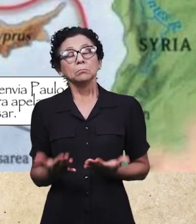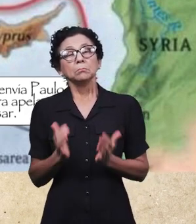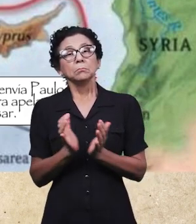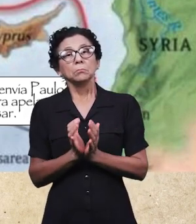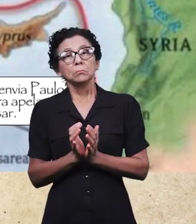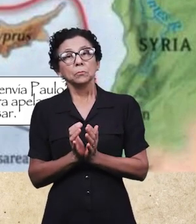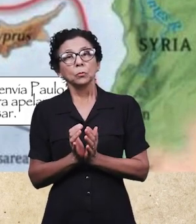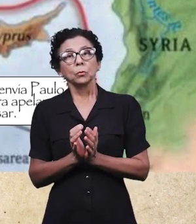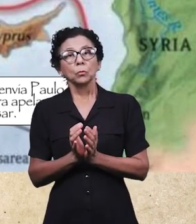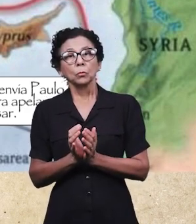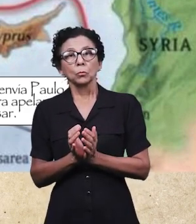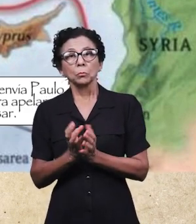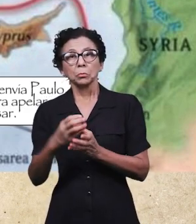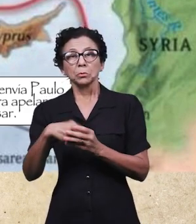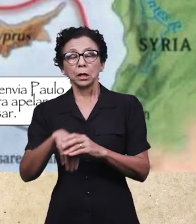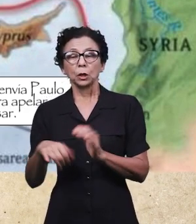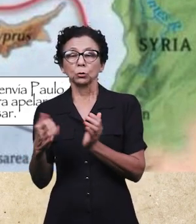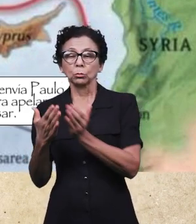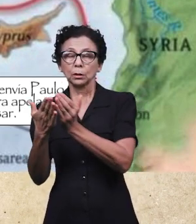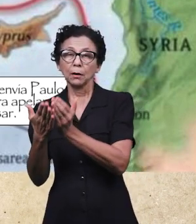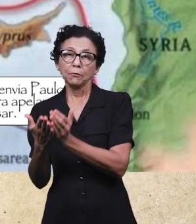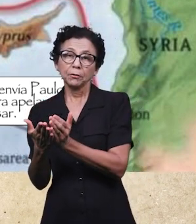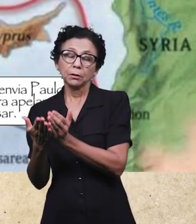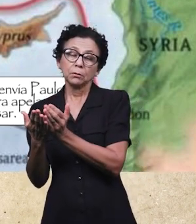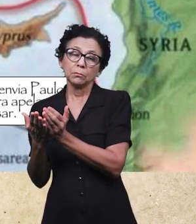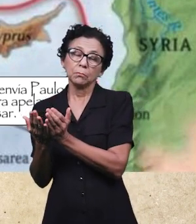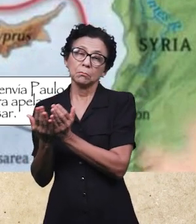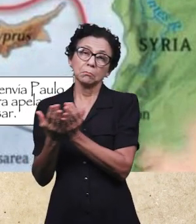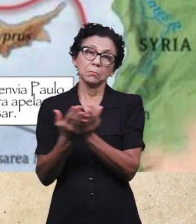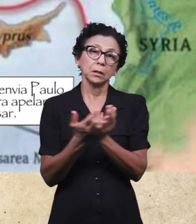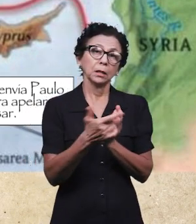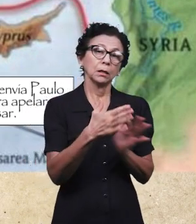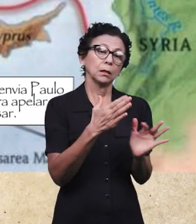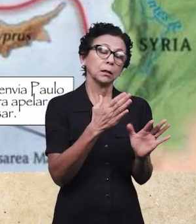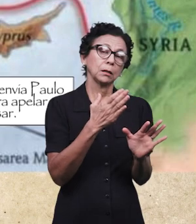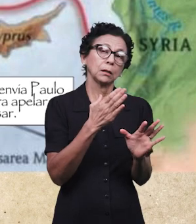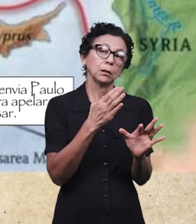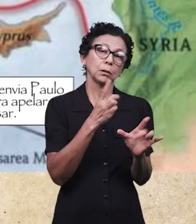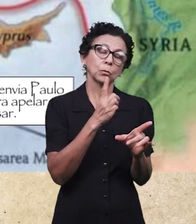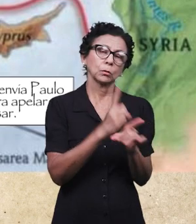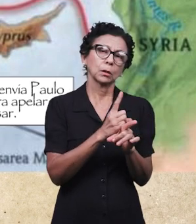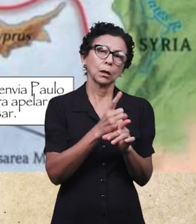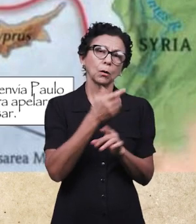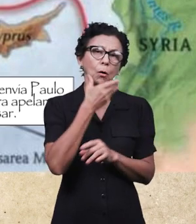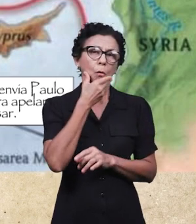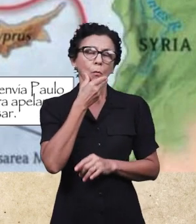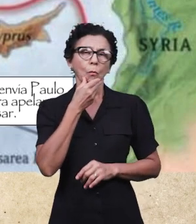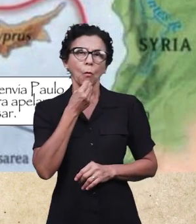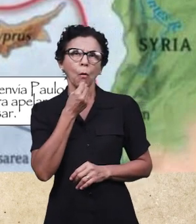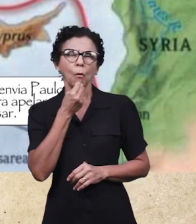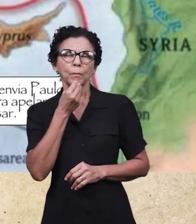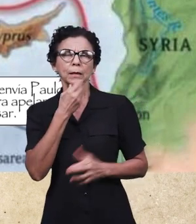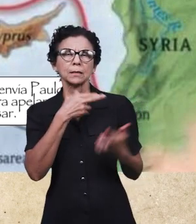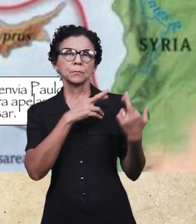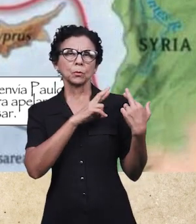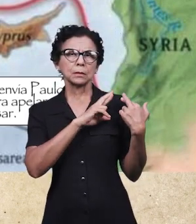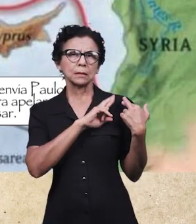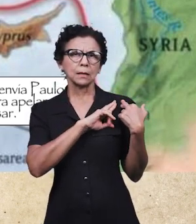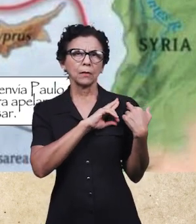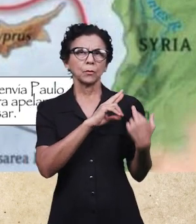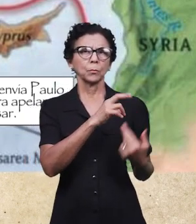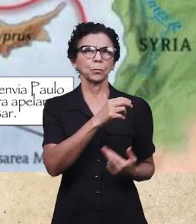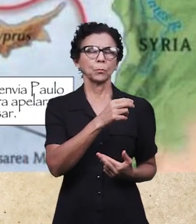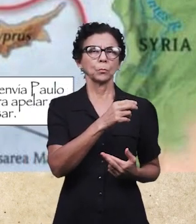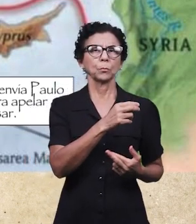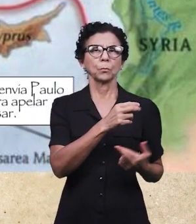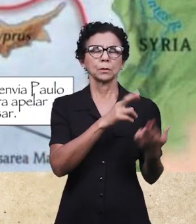muita atenção, quase que não era um prisioneiro, mas era uma pessoa especial para ele, chegando logo